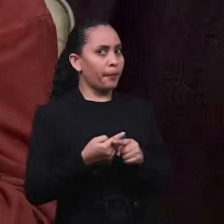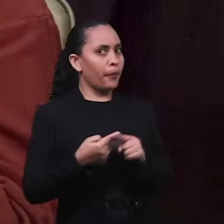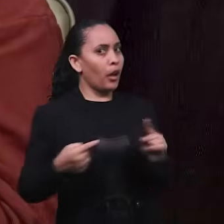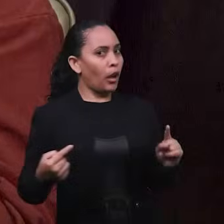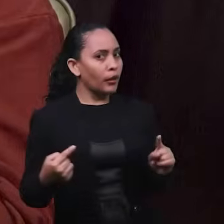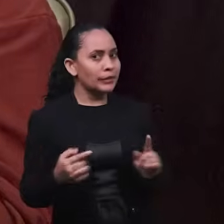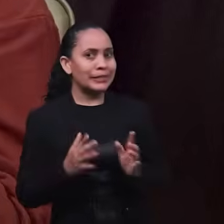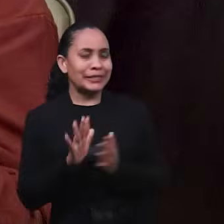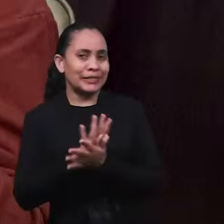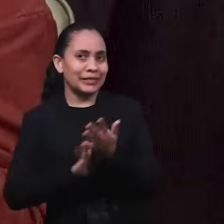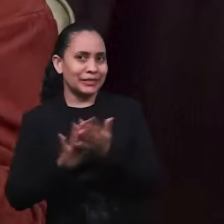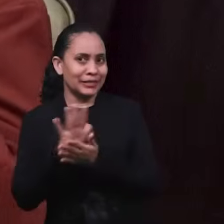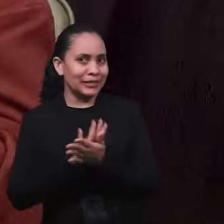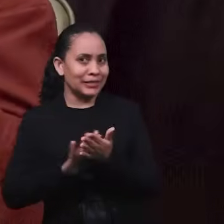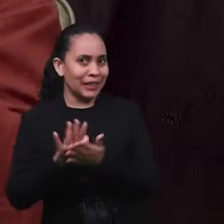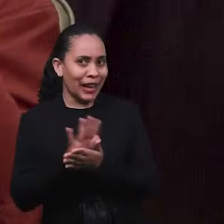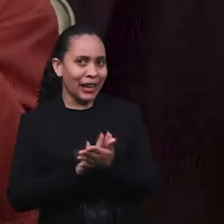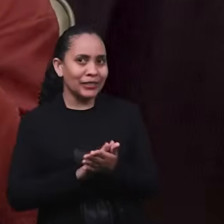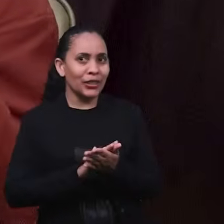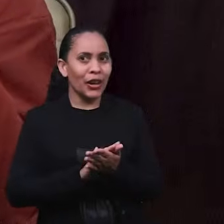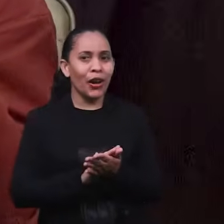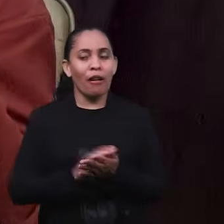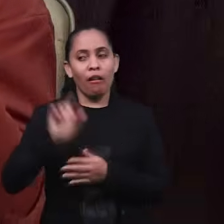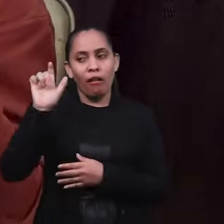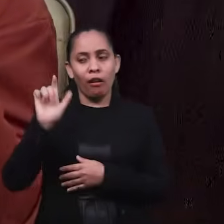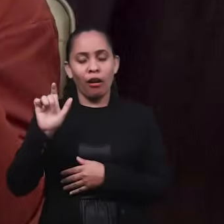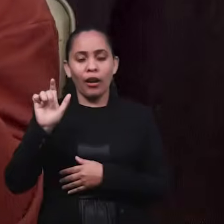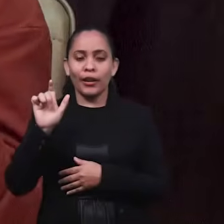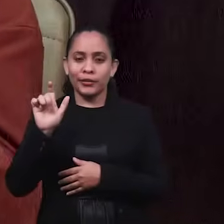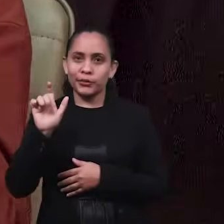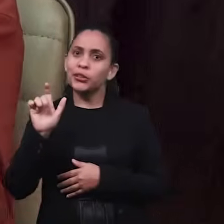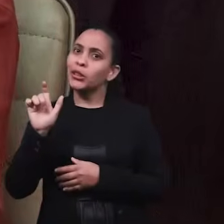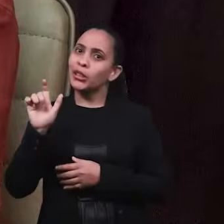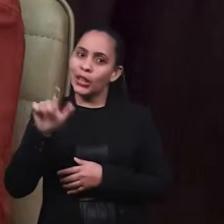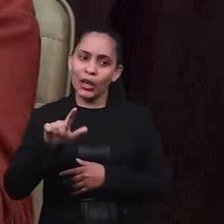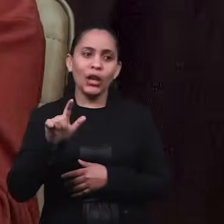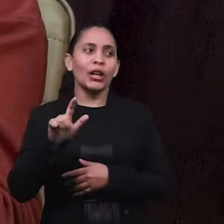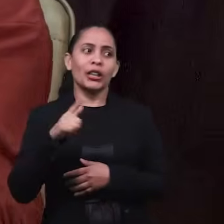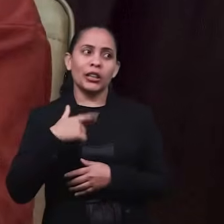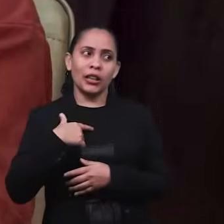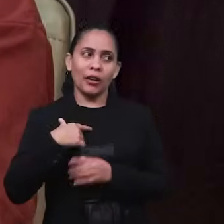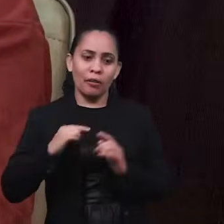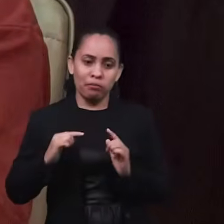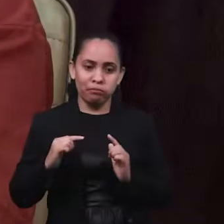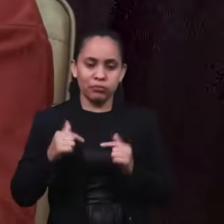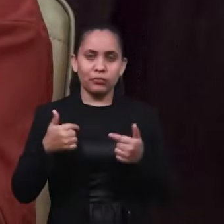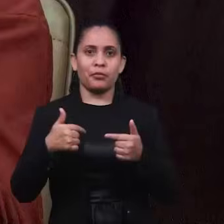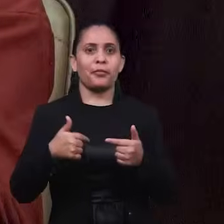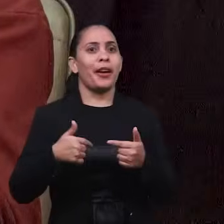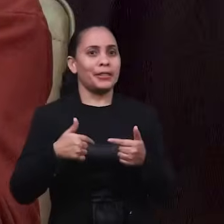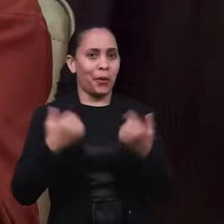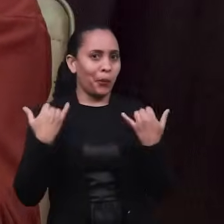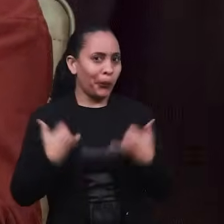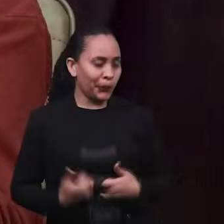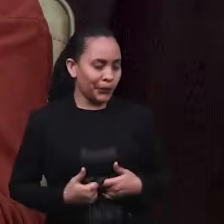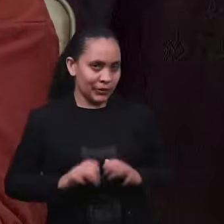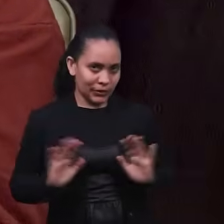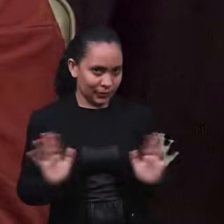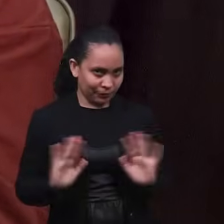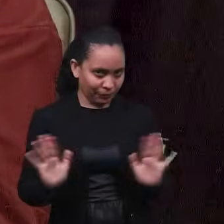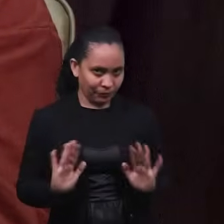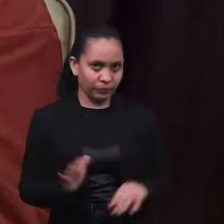nenhum... Não é ele o culpado. O fator principal do emagrecimento. Só que ele pode